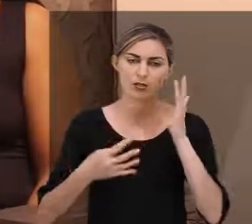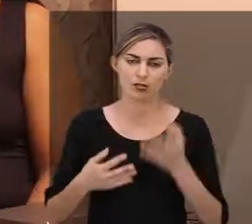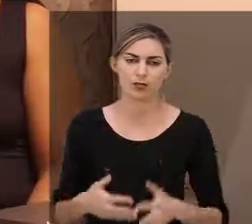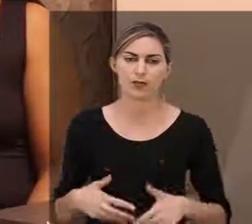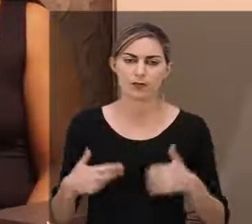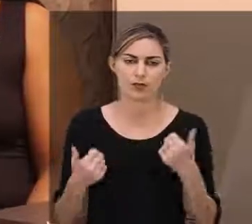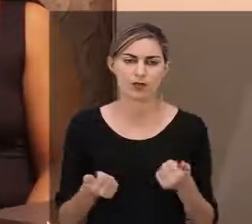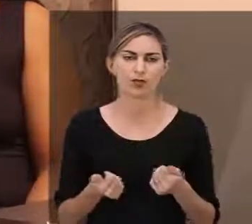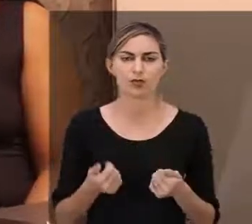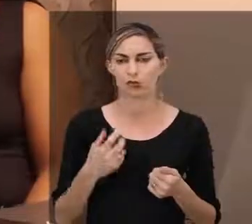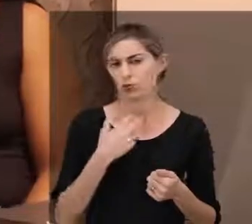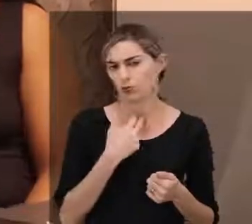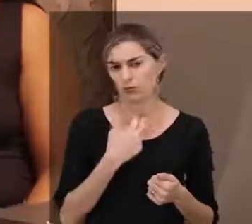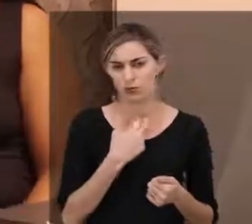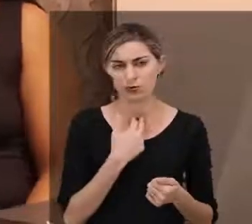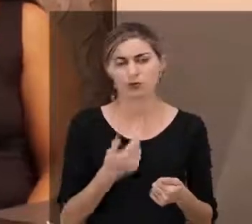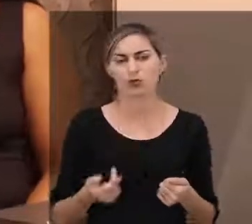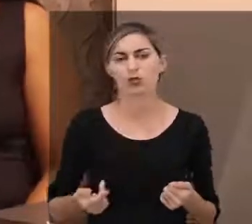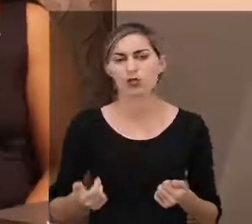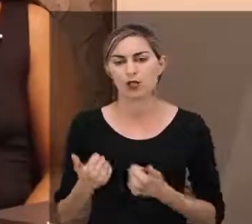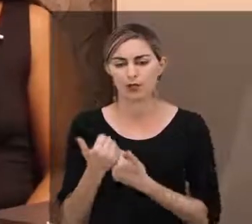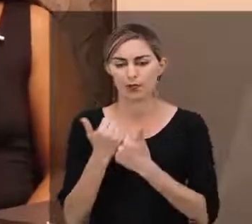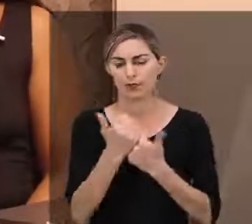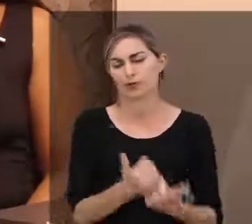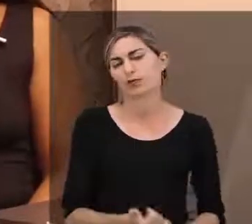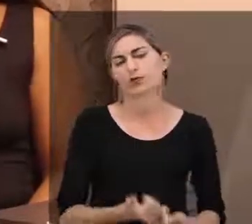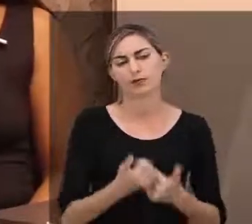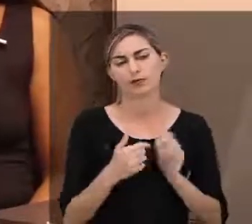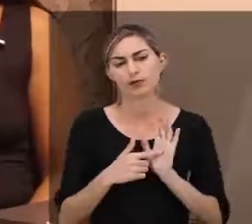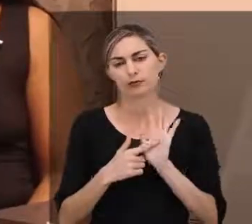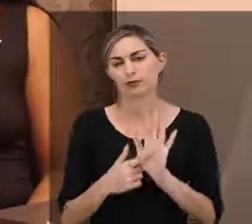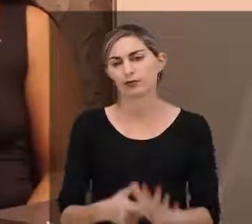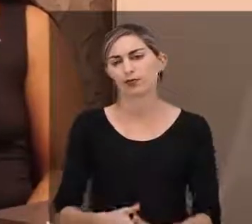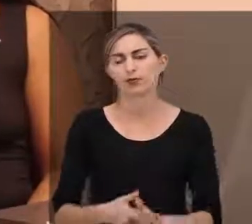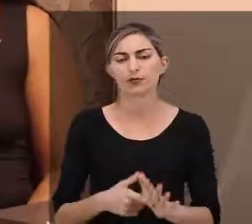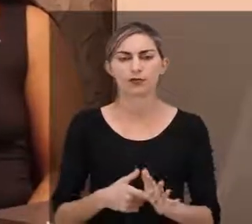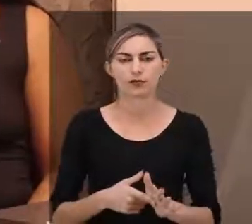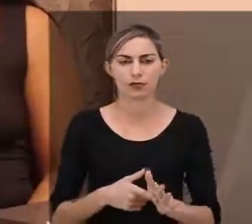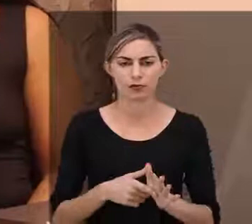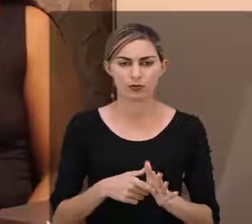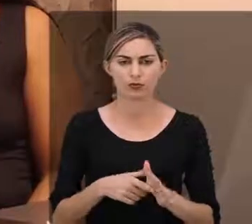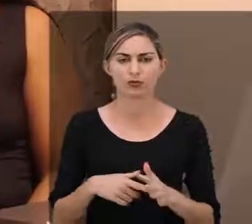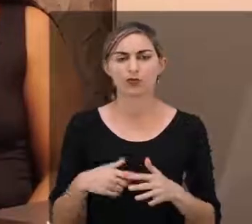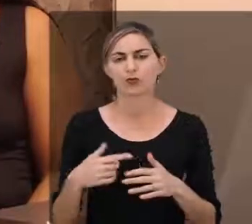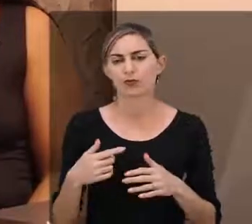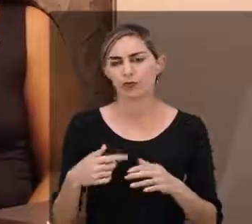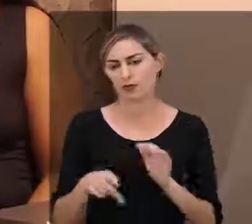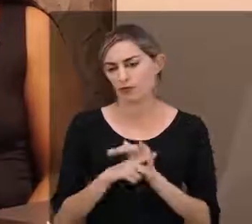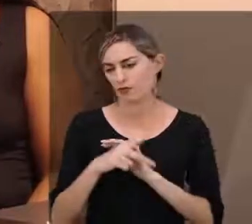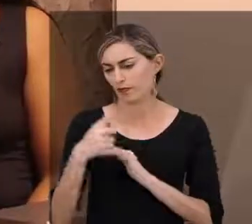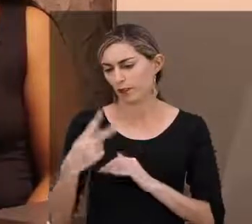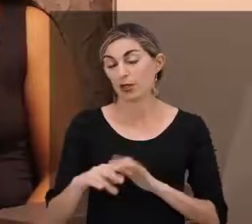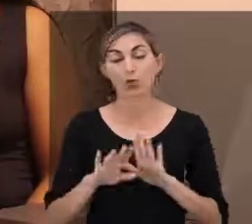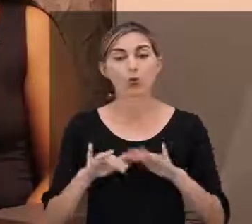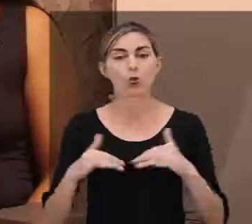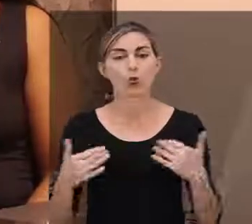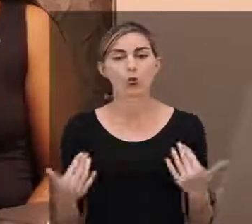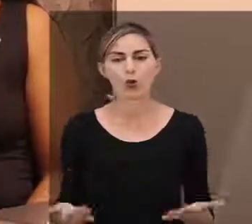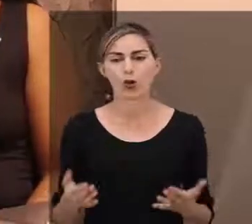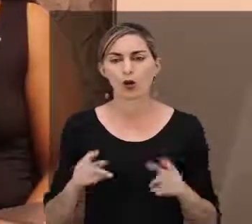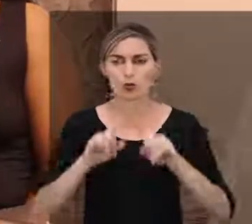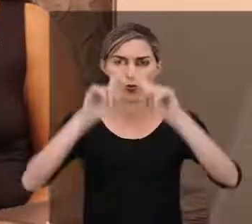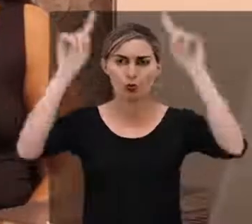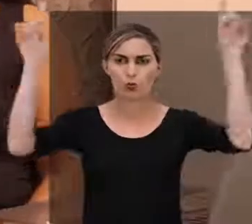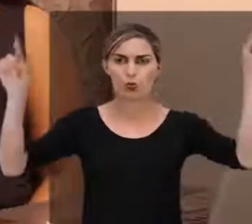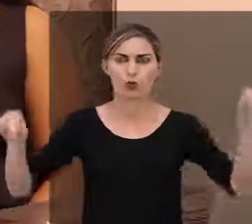possível. Porque nós não podemos, até por questão de representação, não é isso, Sara? Representarmos especificamente qual obra, qual quadro,